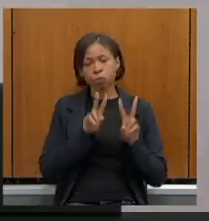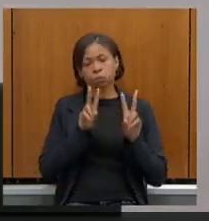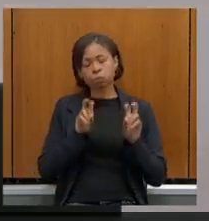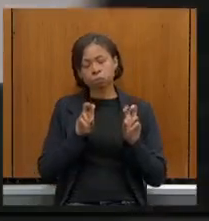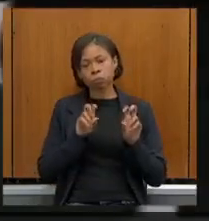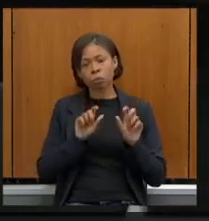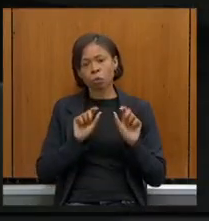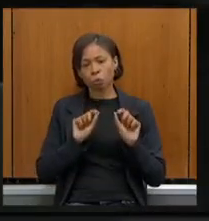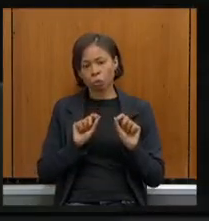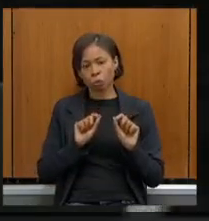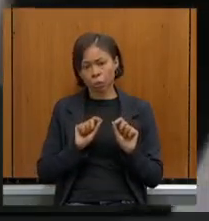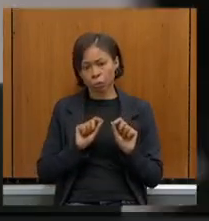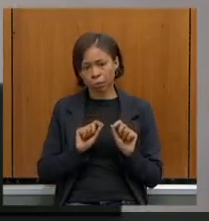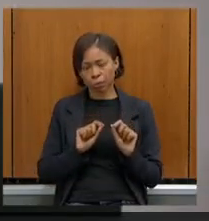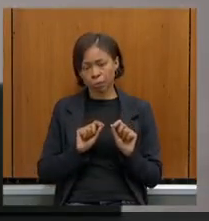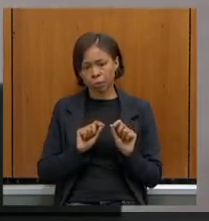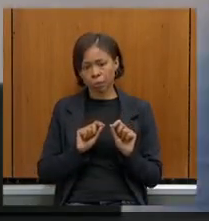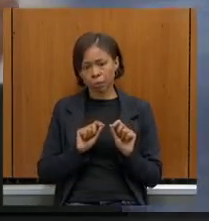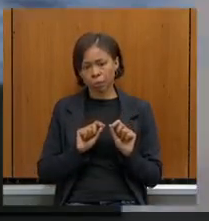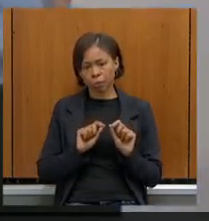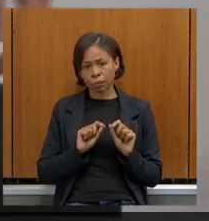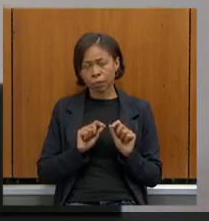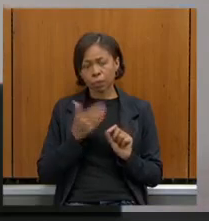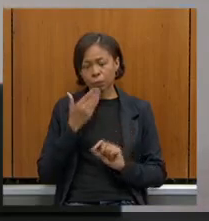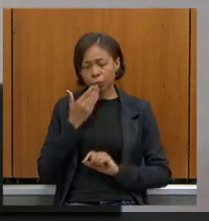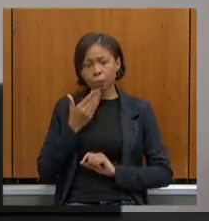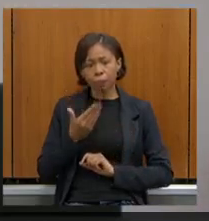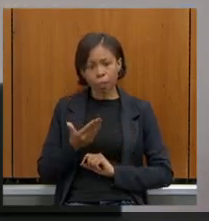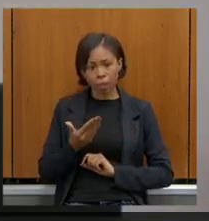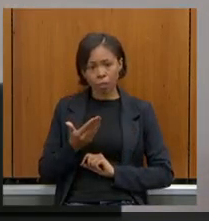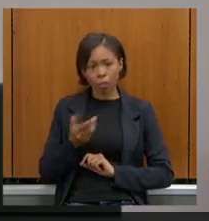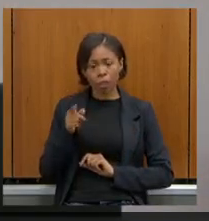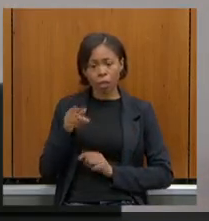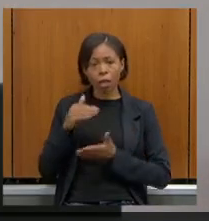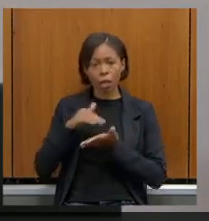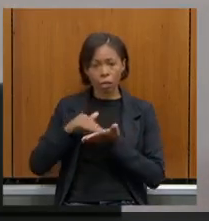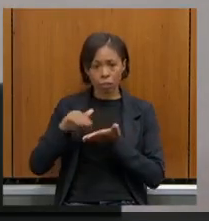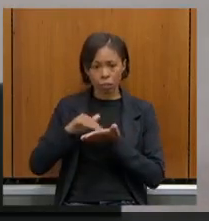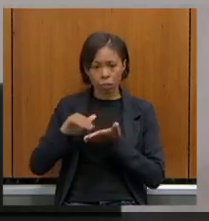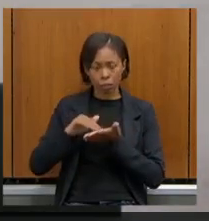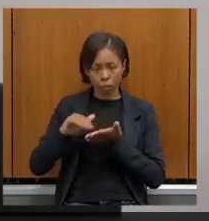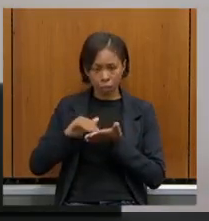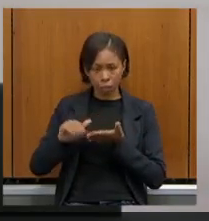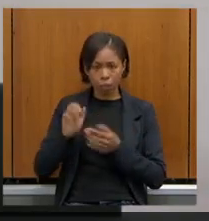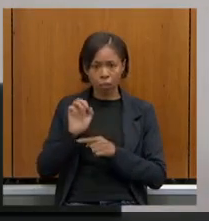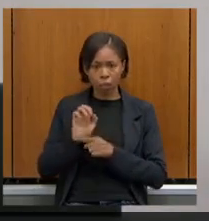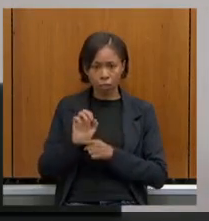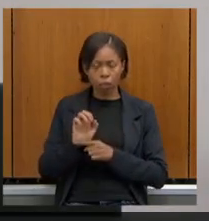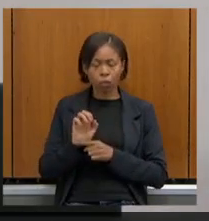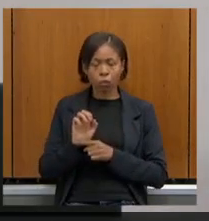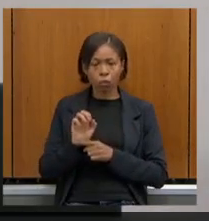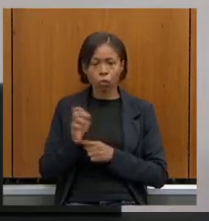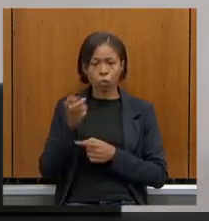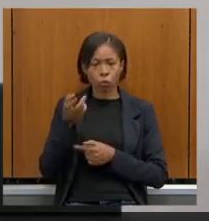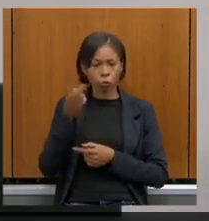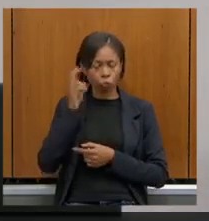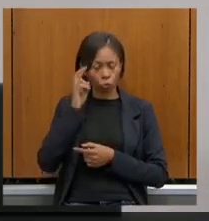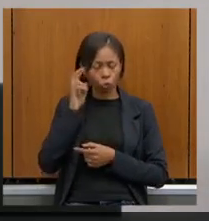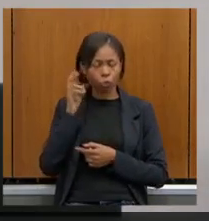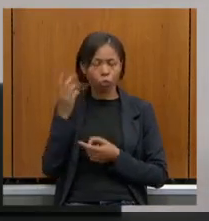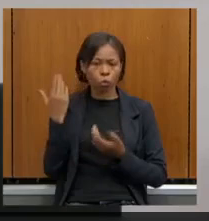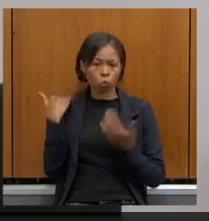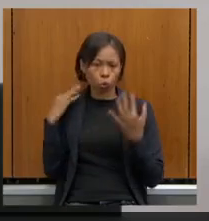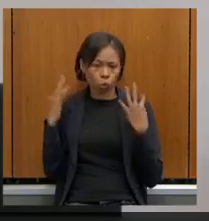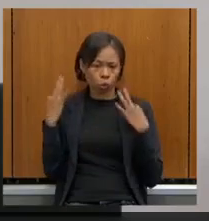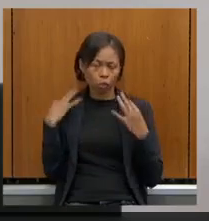que quer que seja encaminhada a Secretaria de Estado de Cultura e Turismo seculto pedido de providência